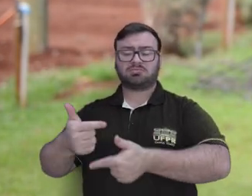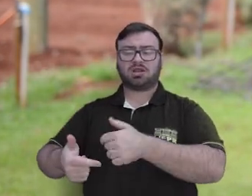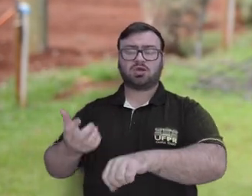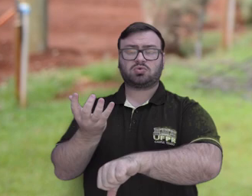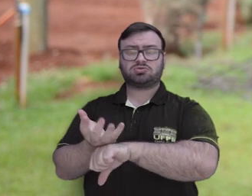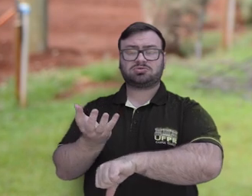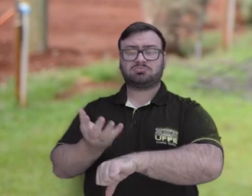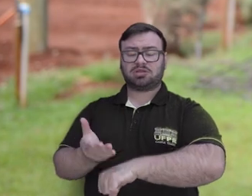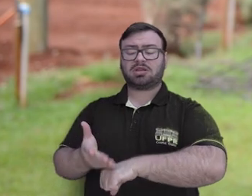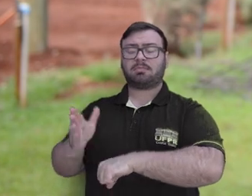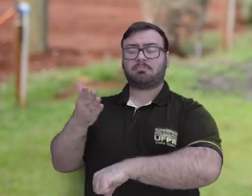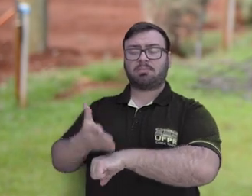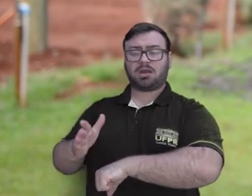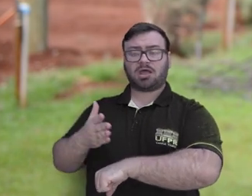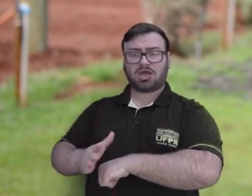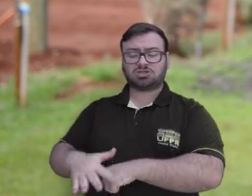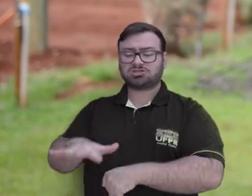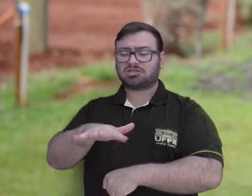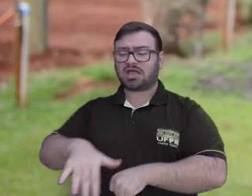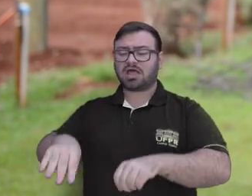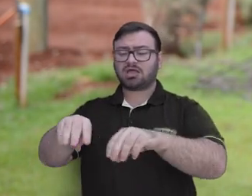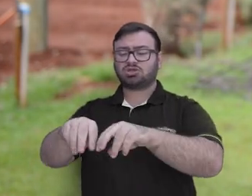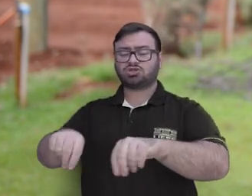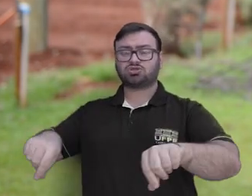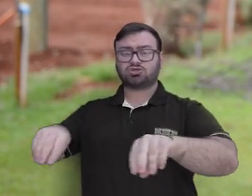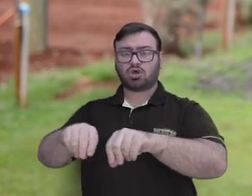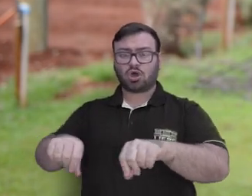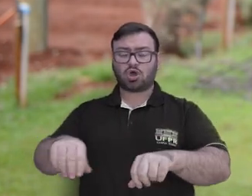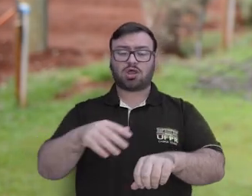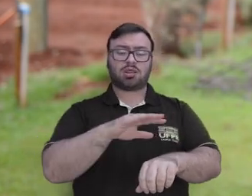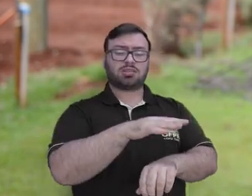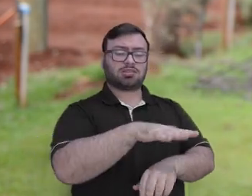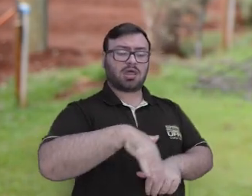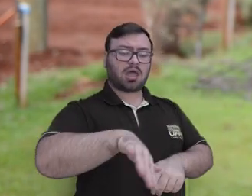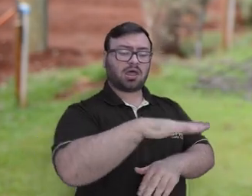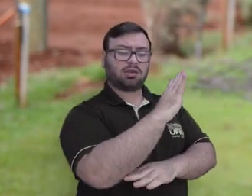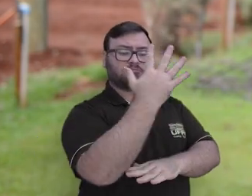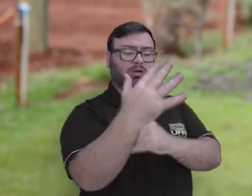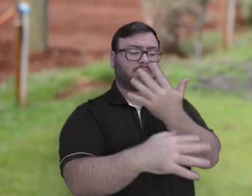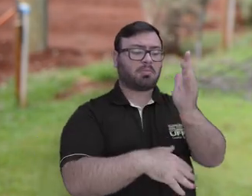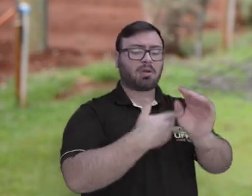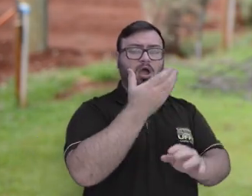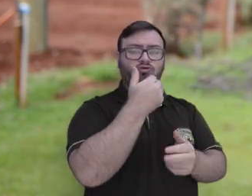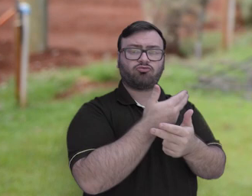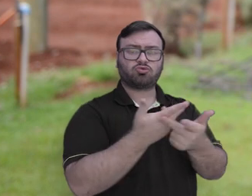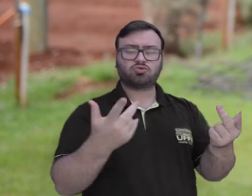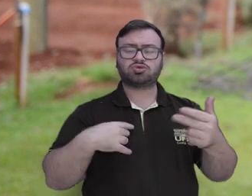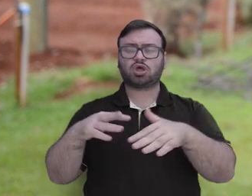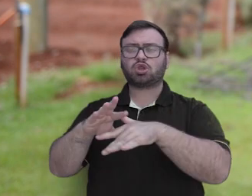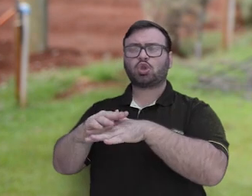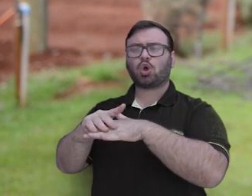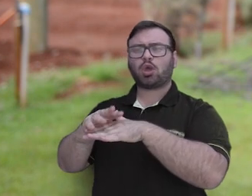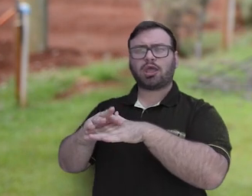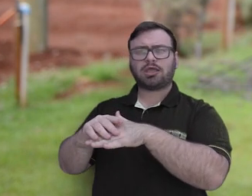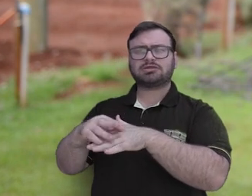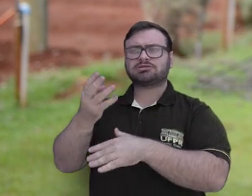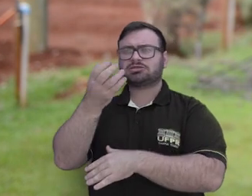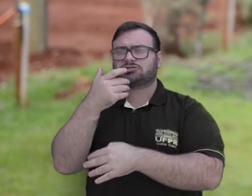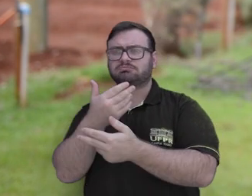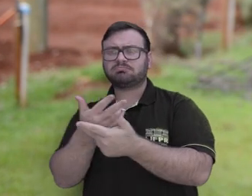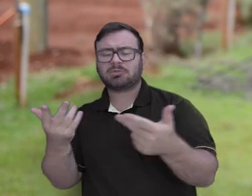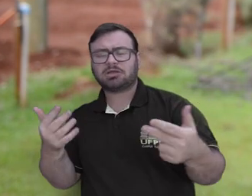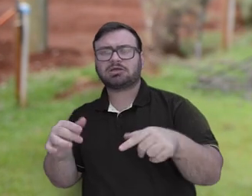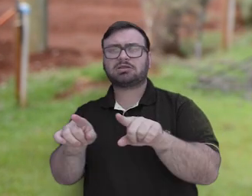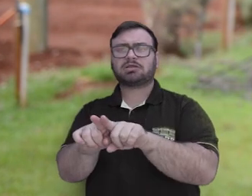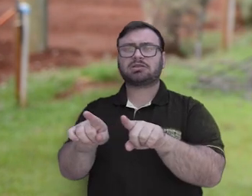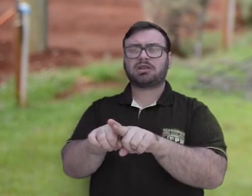mais profissionalizantes. Área de solos, área de fruticultura, doença de planta, produção,